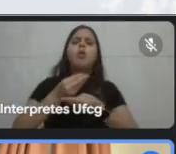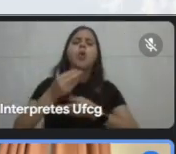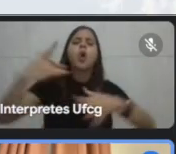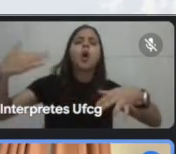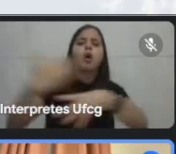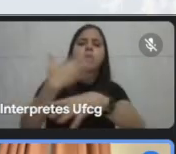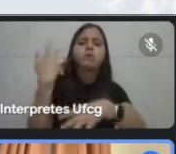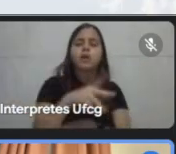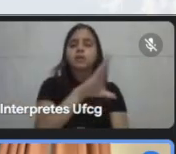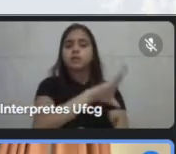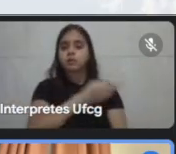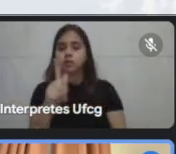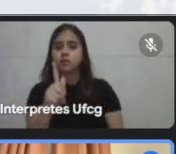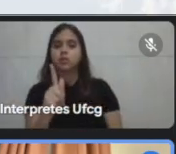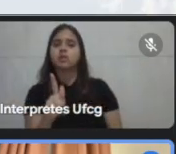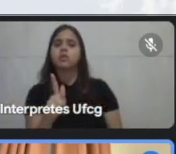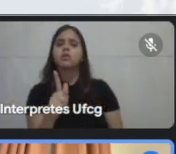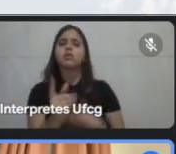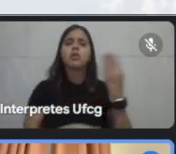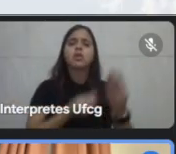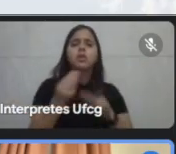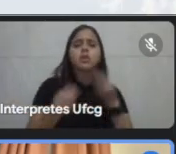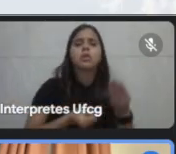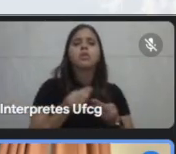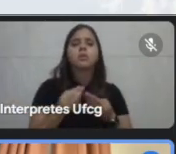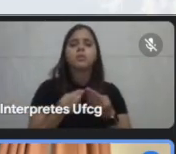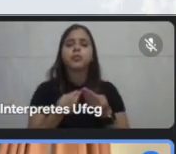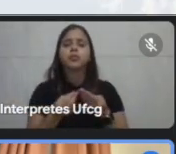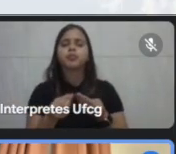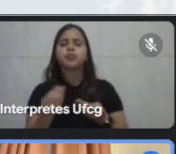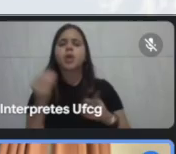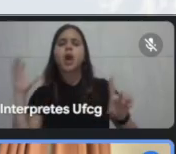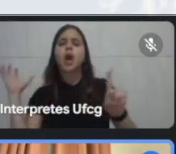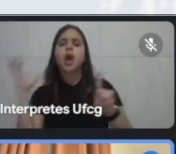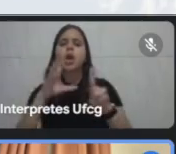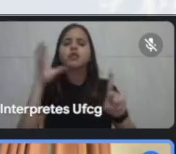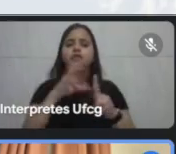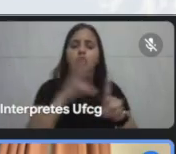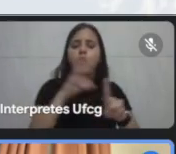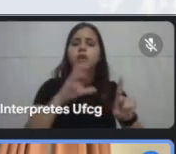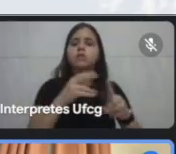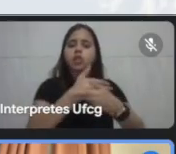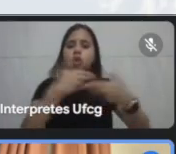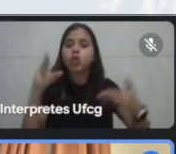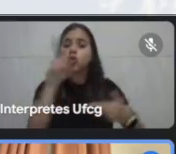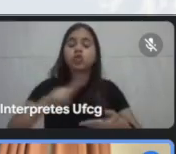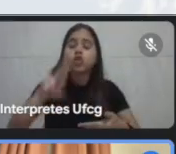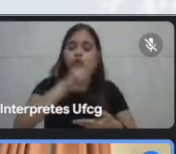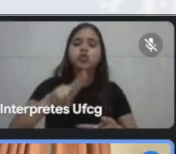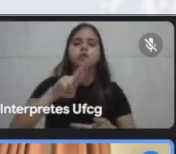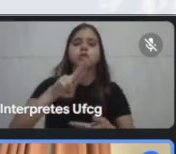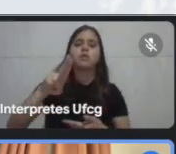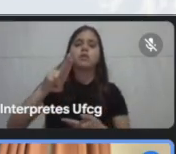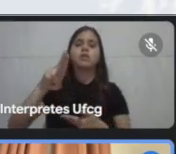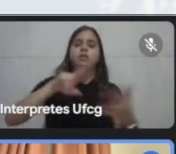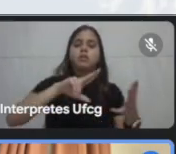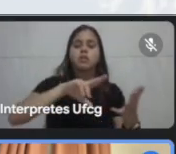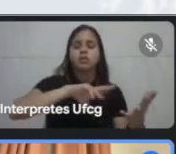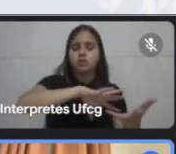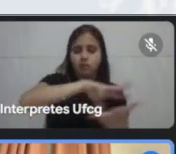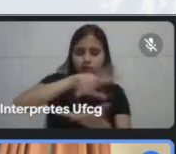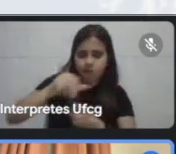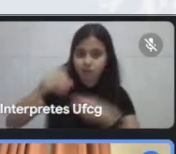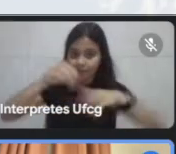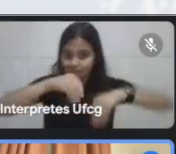tentar avaliar a influência de alguns impulsionadores de uso e cobertura da terra na cidade de Campina Grande, com foco justamente sobre o espraiamento